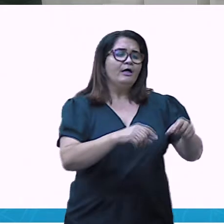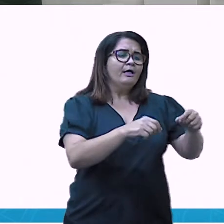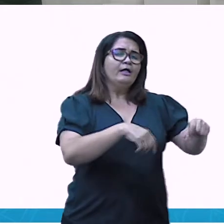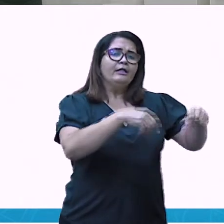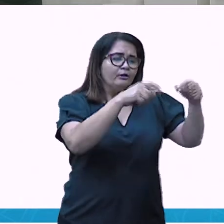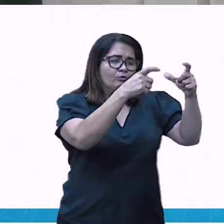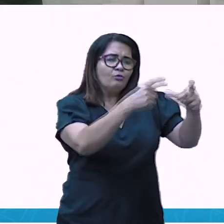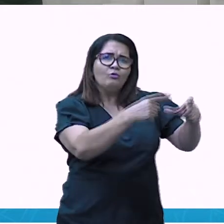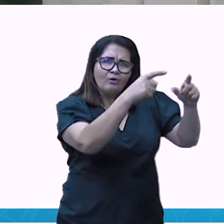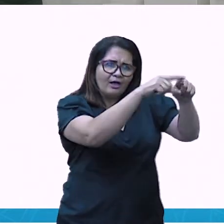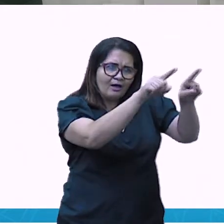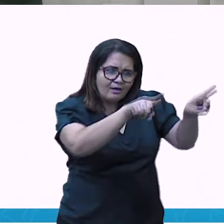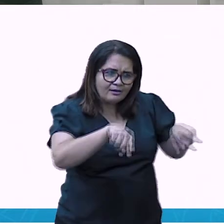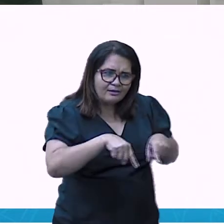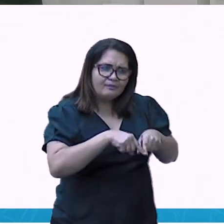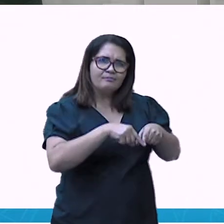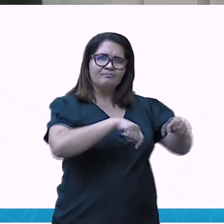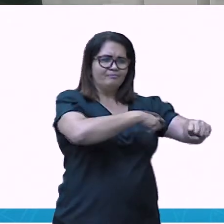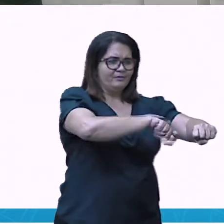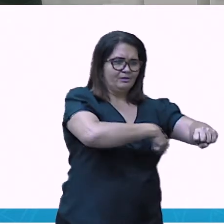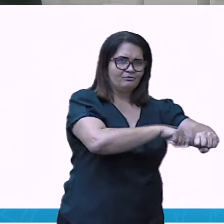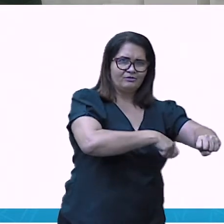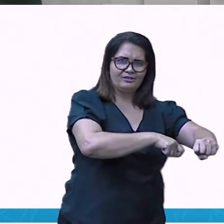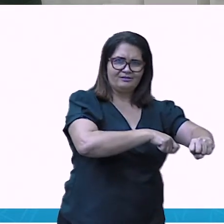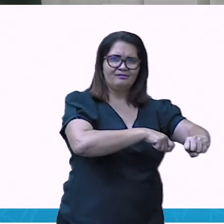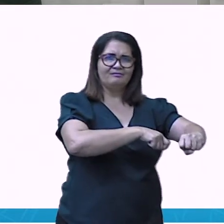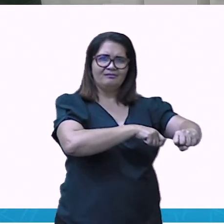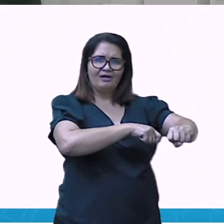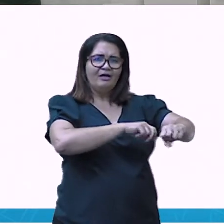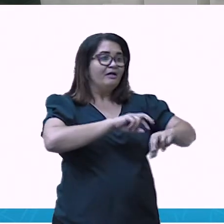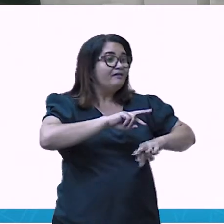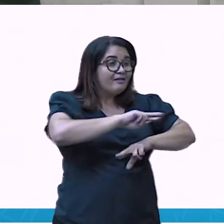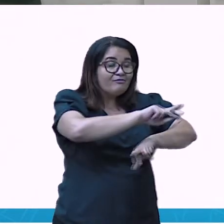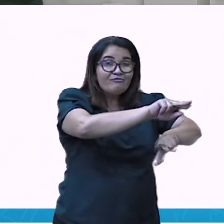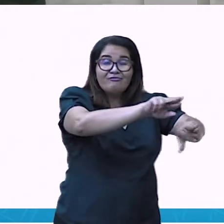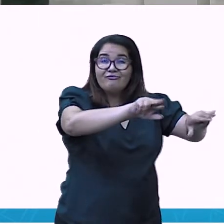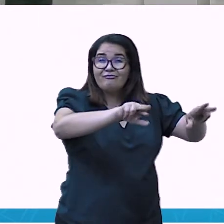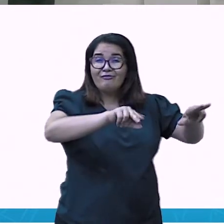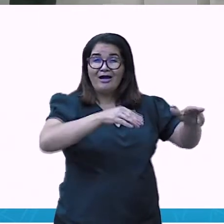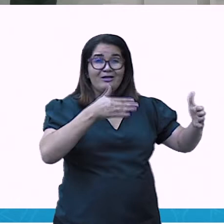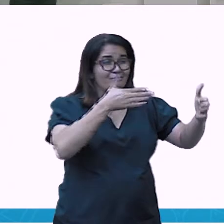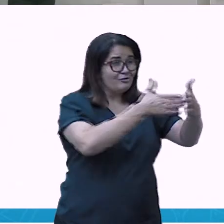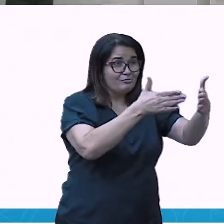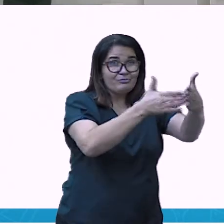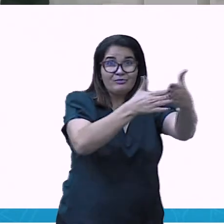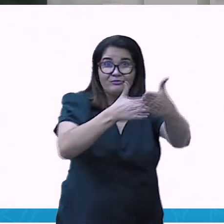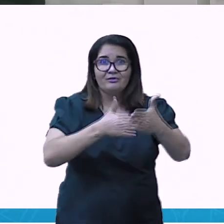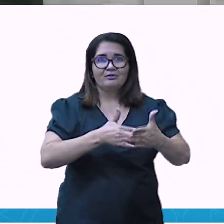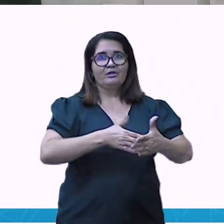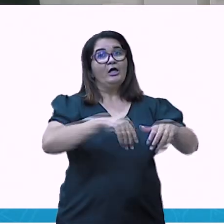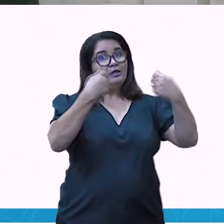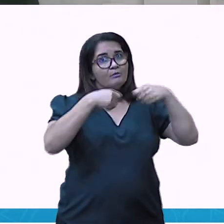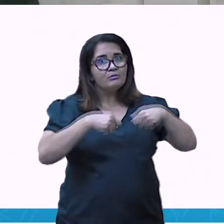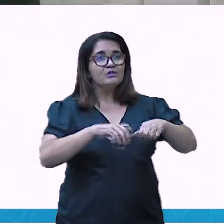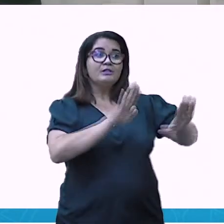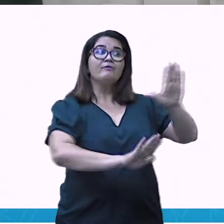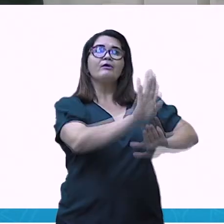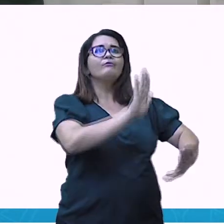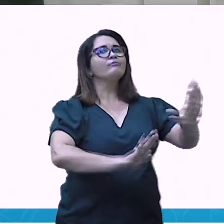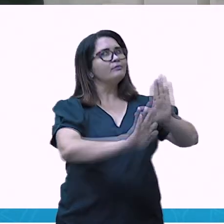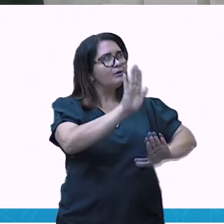Então, essa observação ela precisa ser feita. Nesse caso em especial, nós temos uma criança